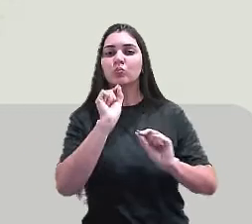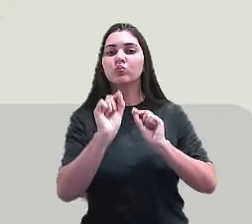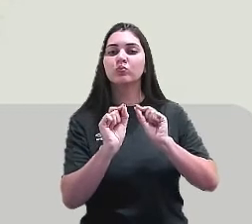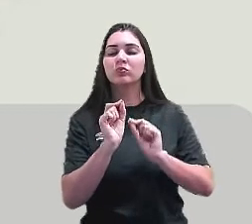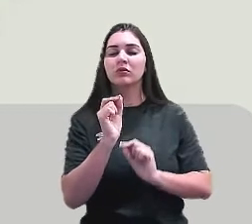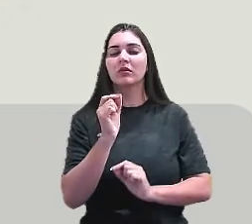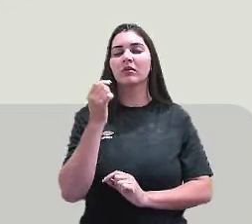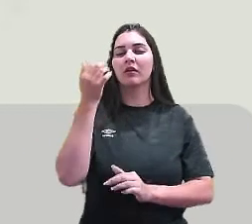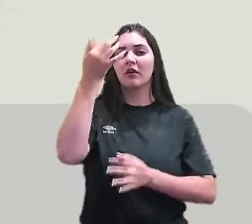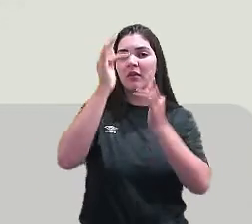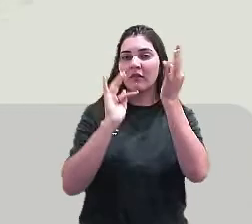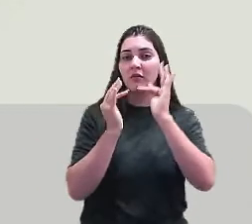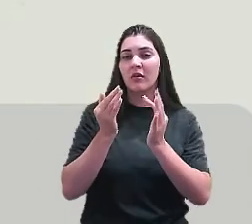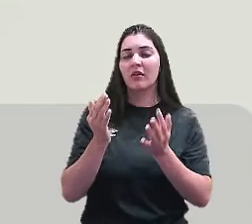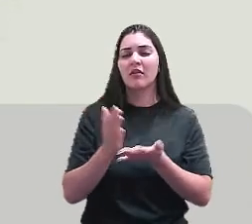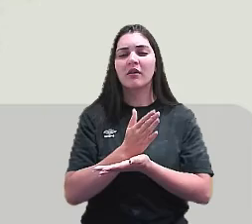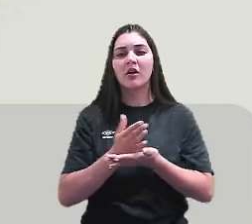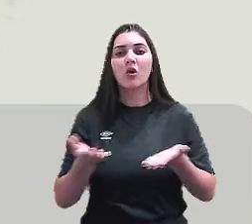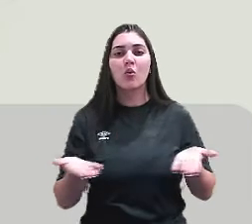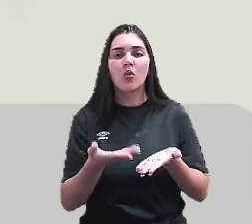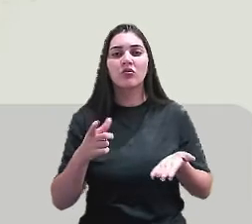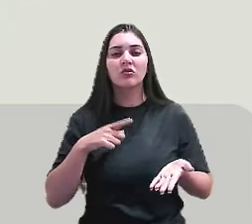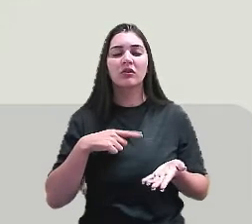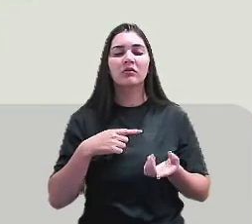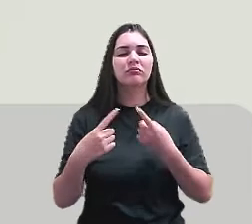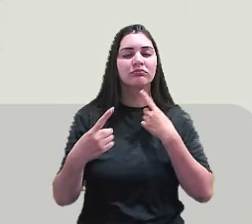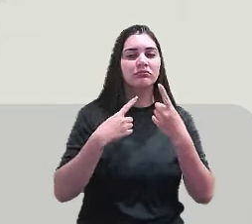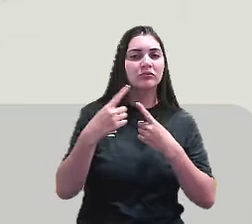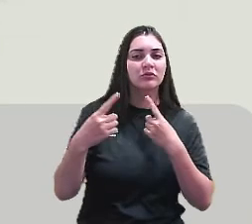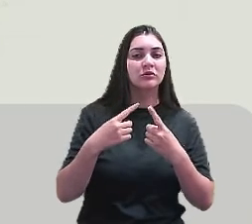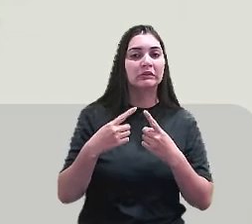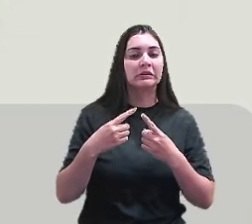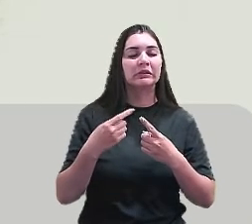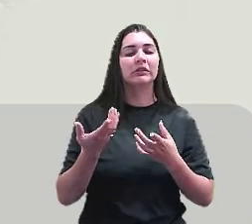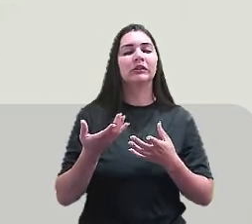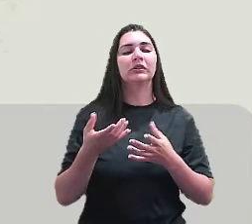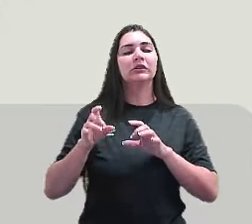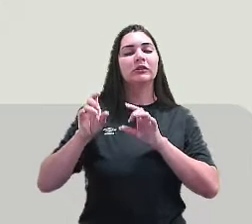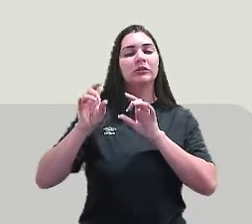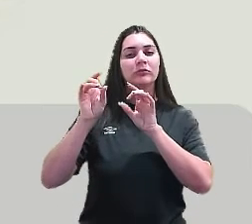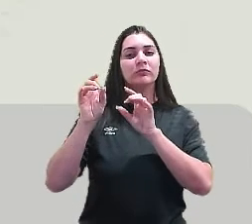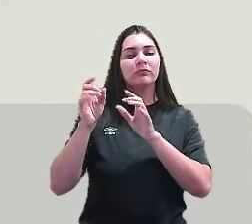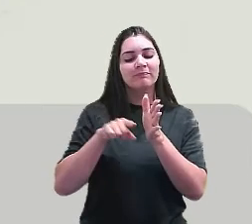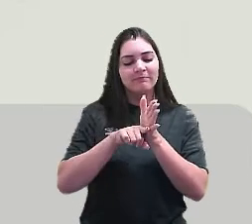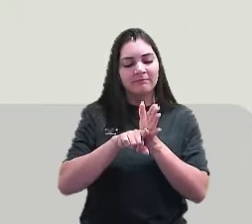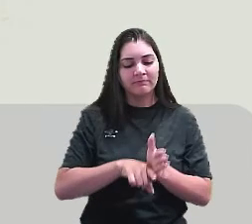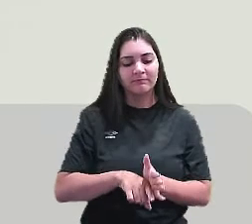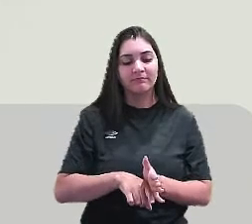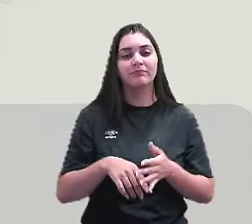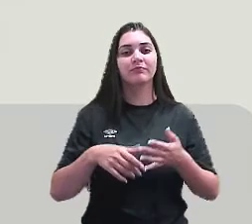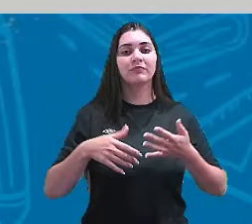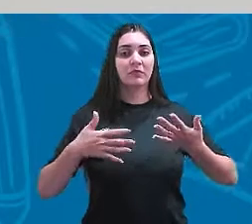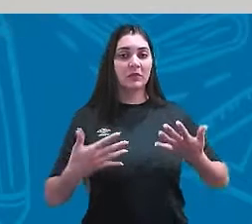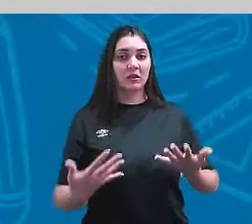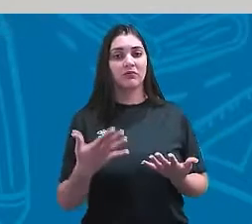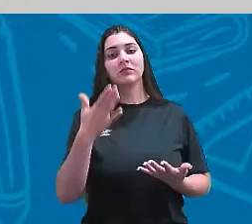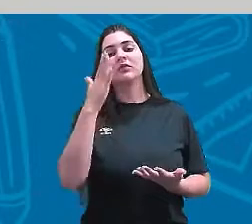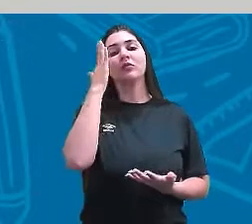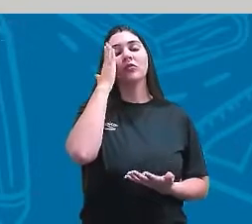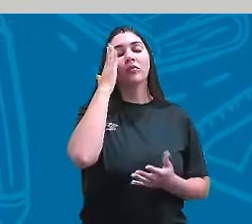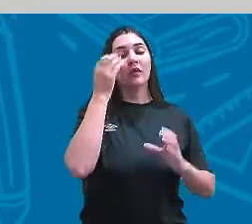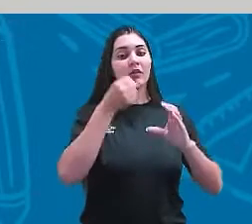folclore, algo que até hoje gera muitas discussões entre os especialistas. Então, vamos compreender